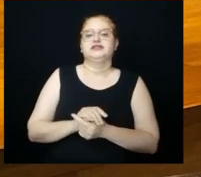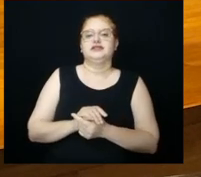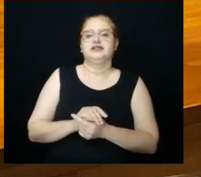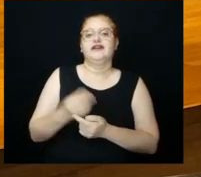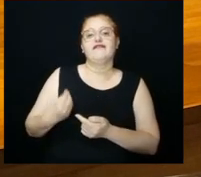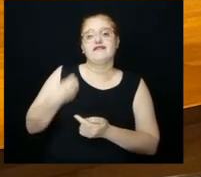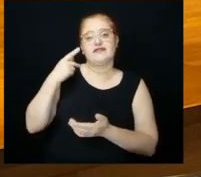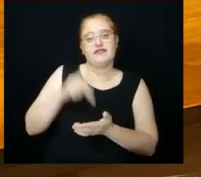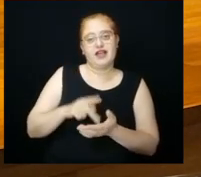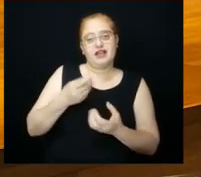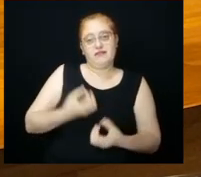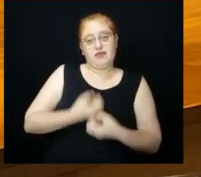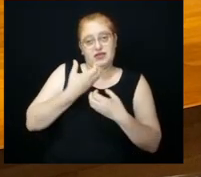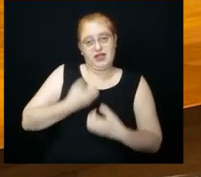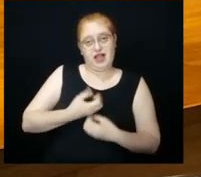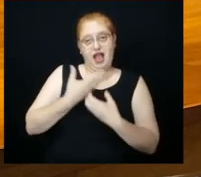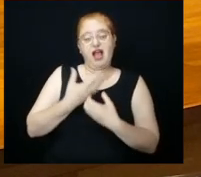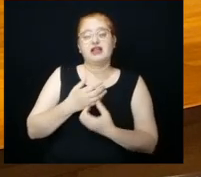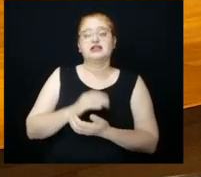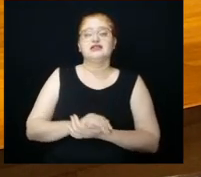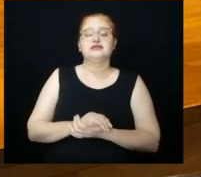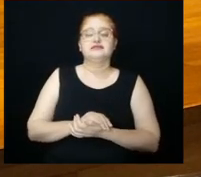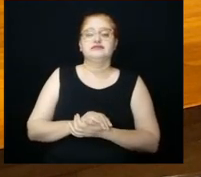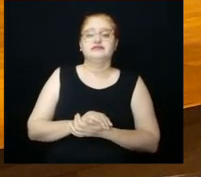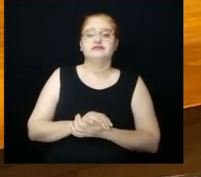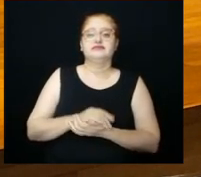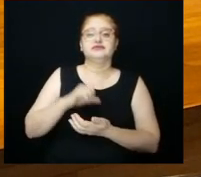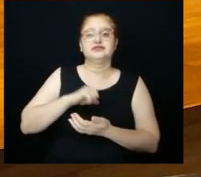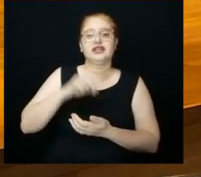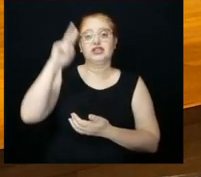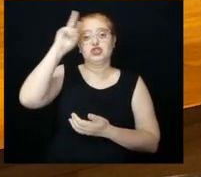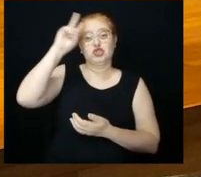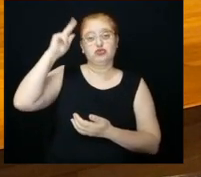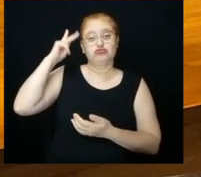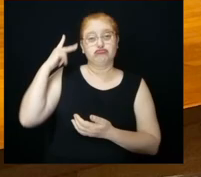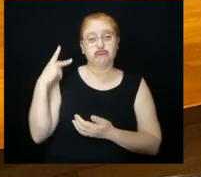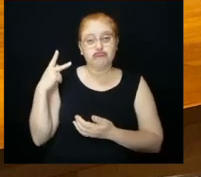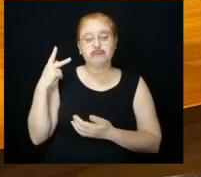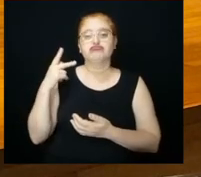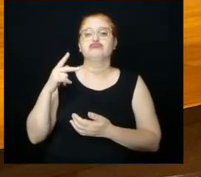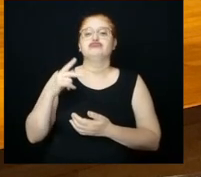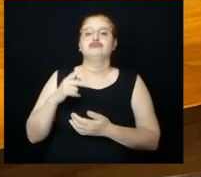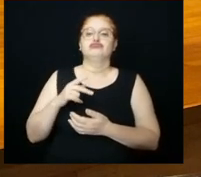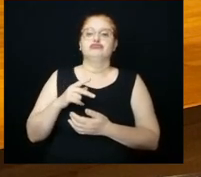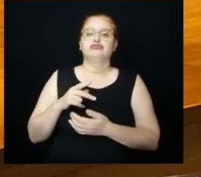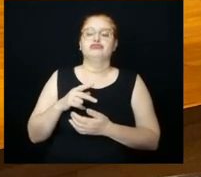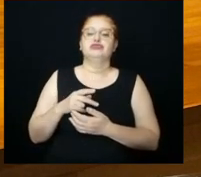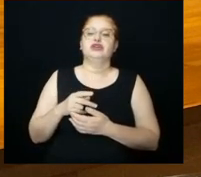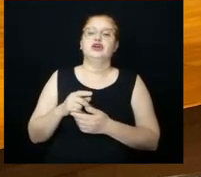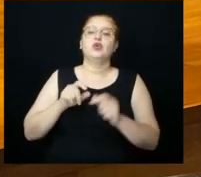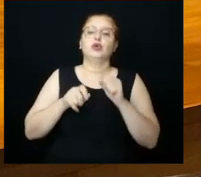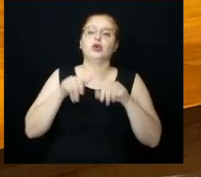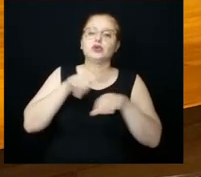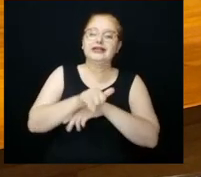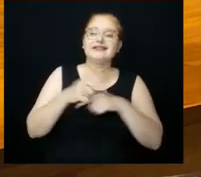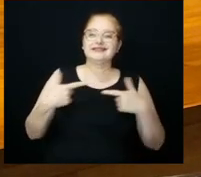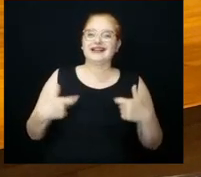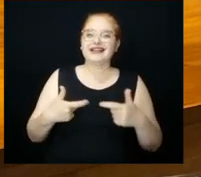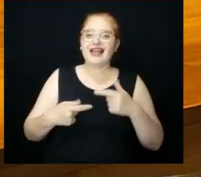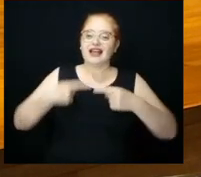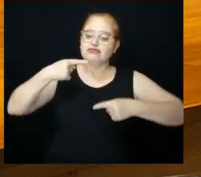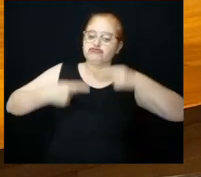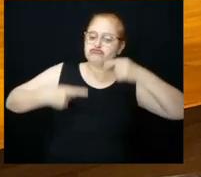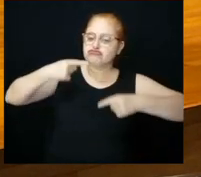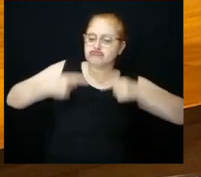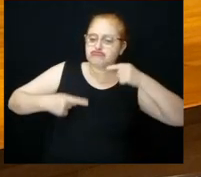é poetizada por ele. A camada histórica, os efeitos da guerra, discussão